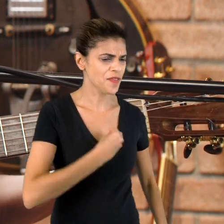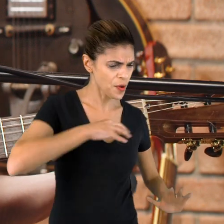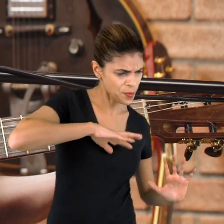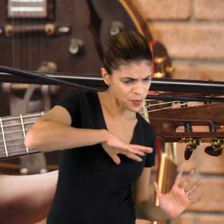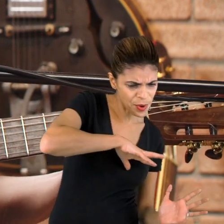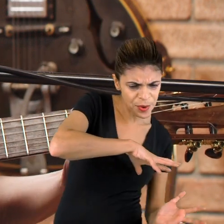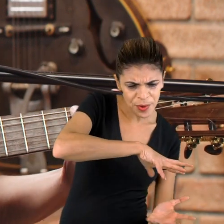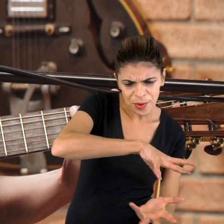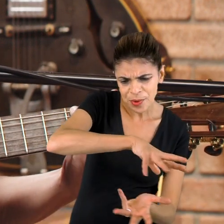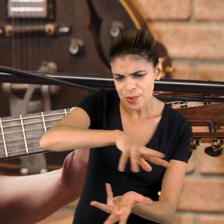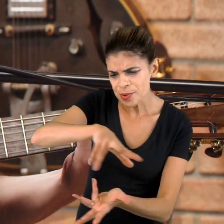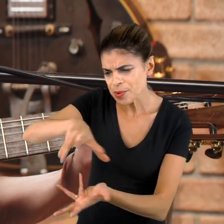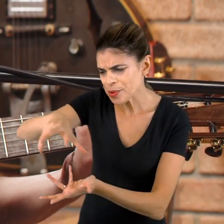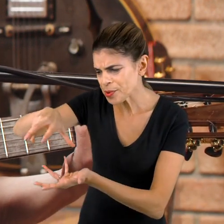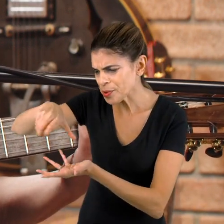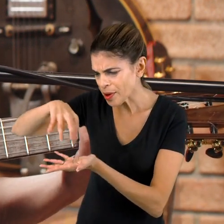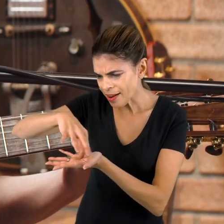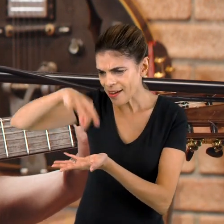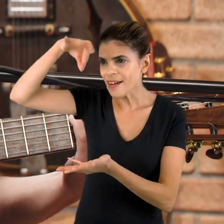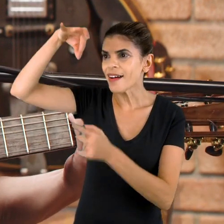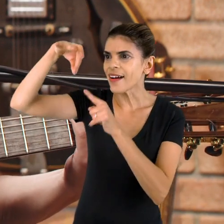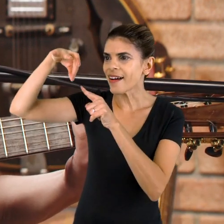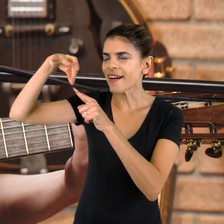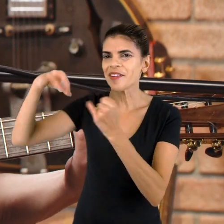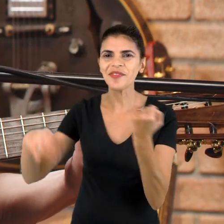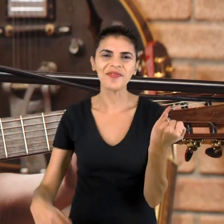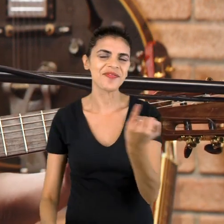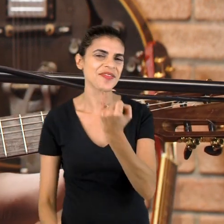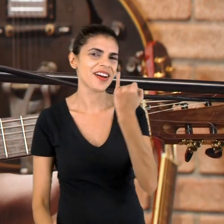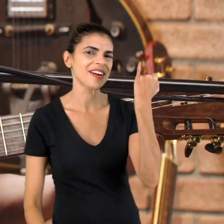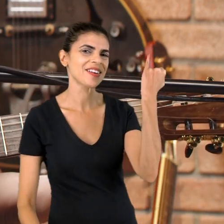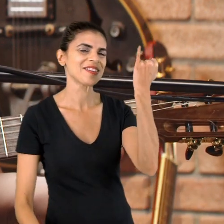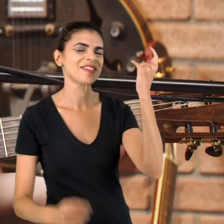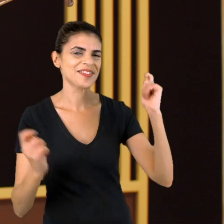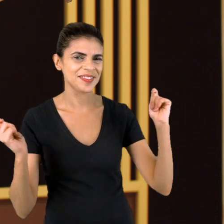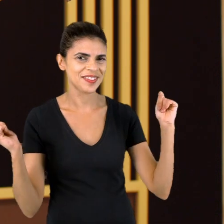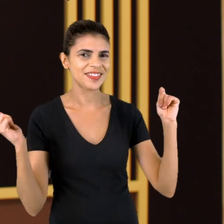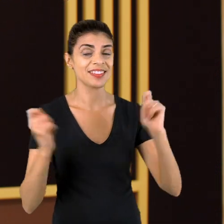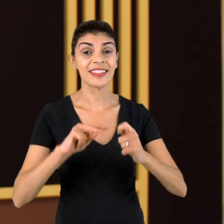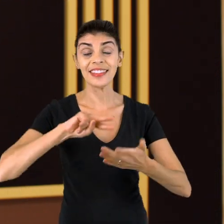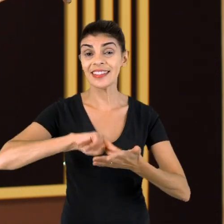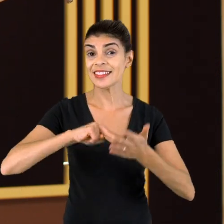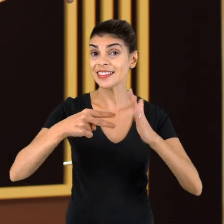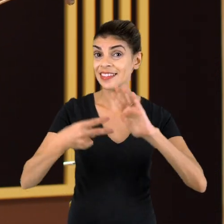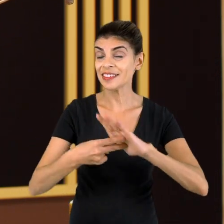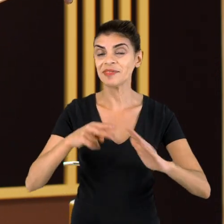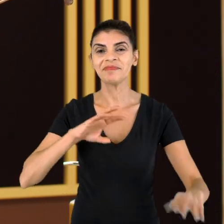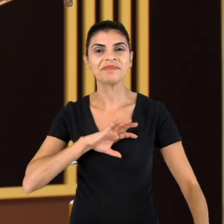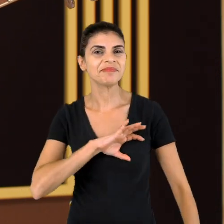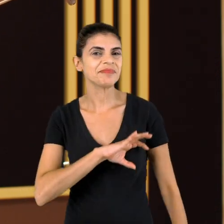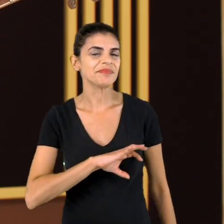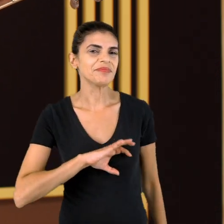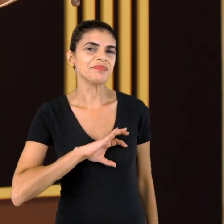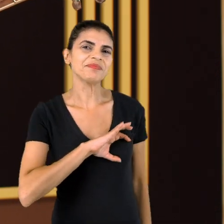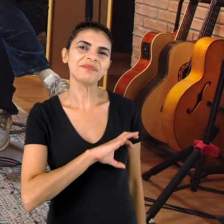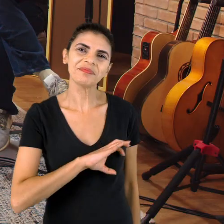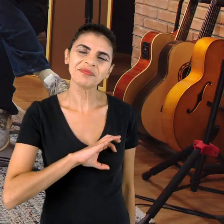cima dele tudo vale. Quem sabe isso quer dizer